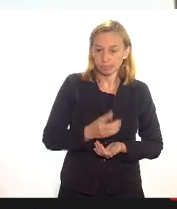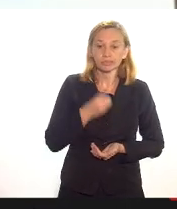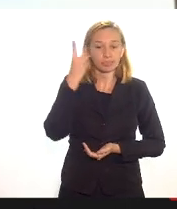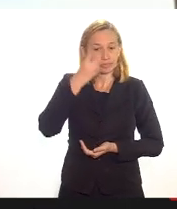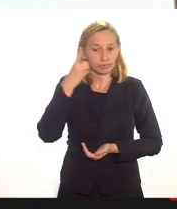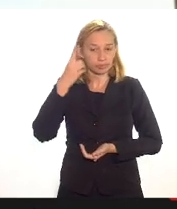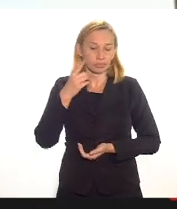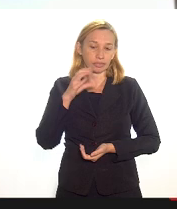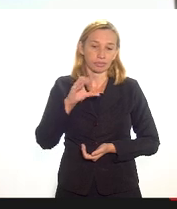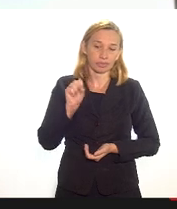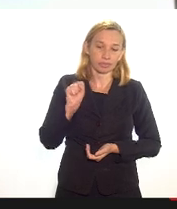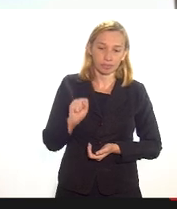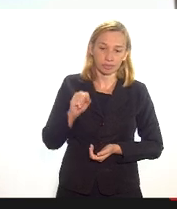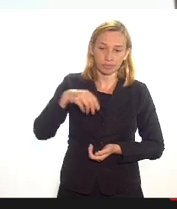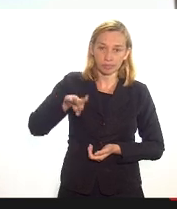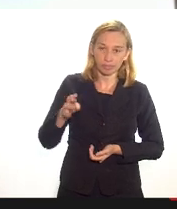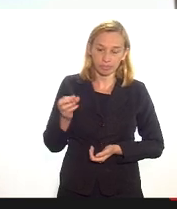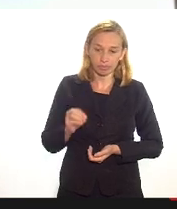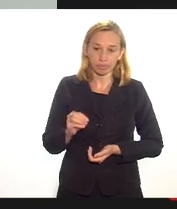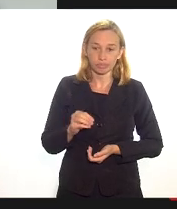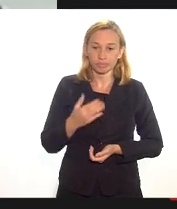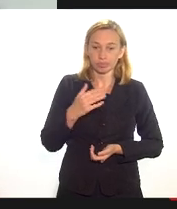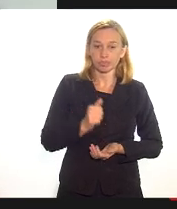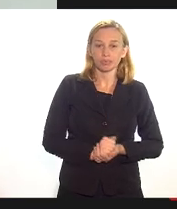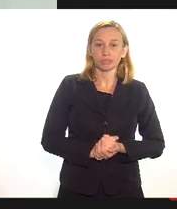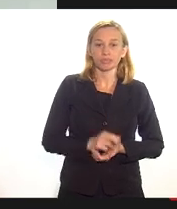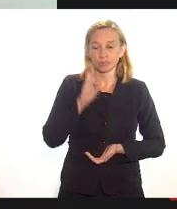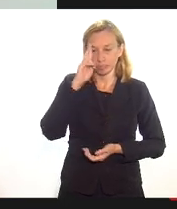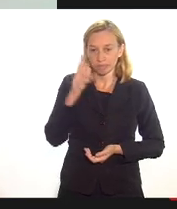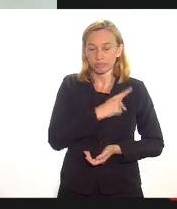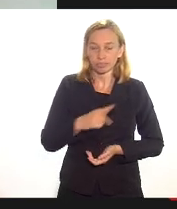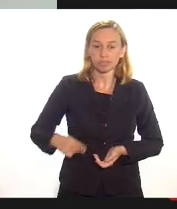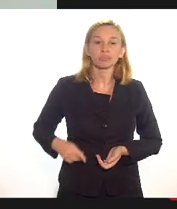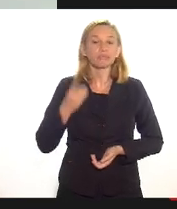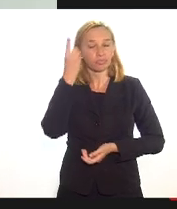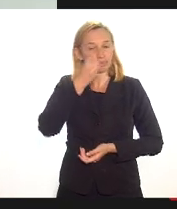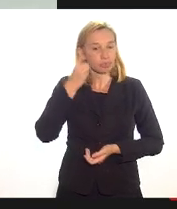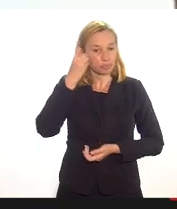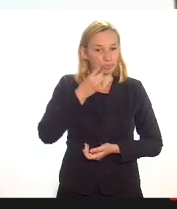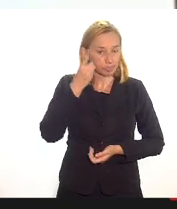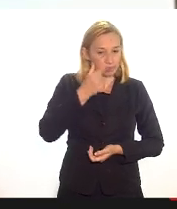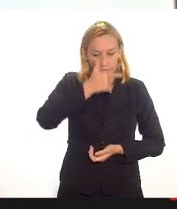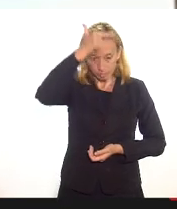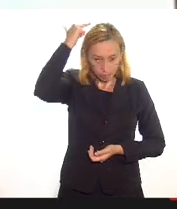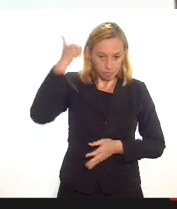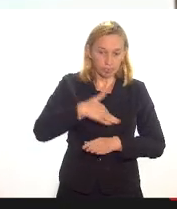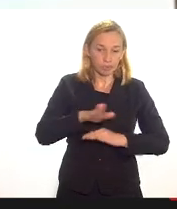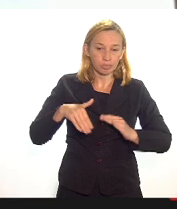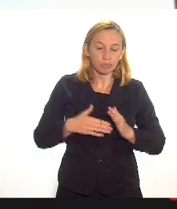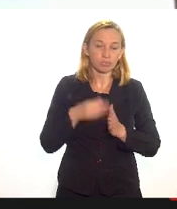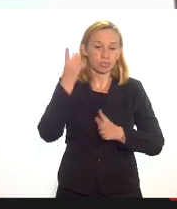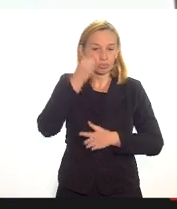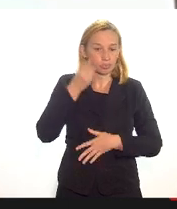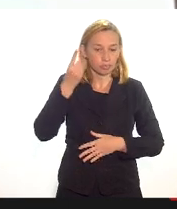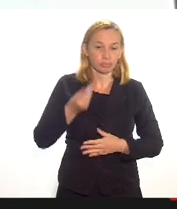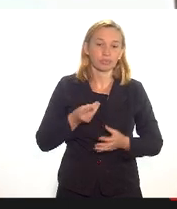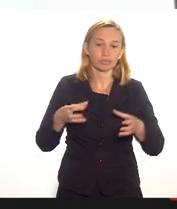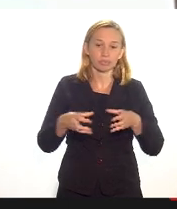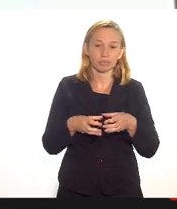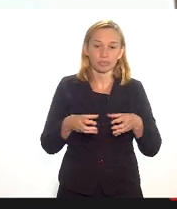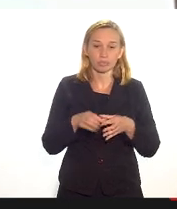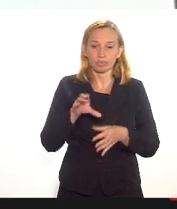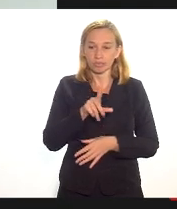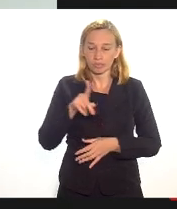Macedo. Senhor presidente, deputado Luiz Paulo, senhores deputados que compõem essa CPI, senhoras